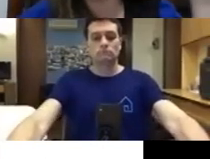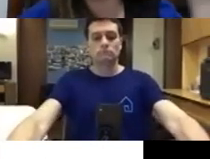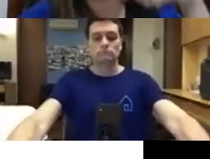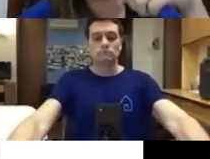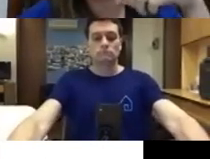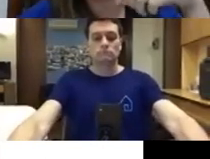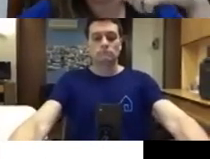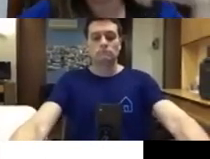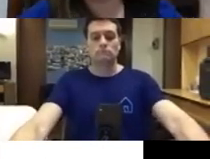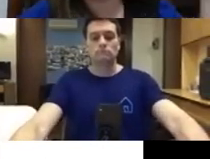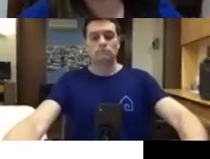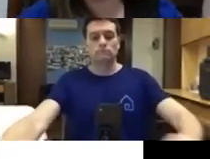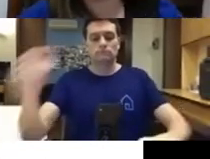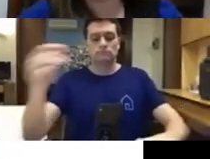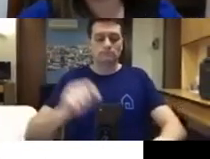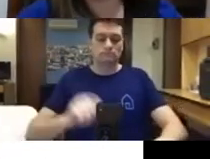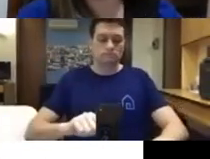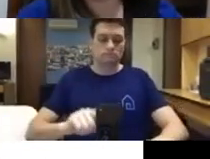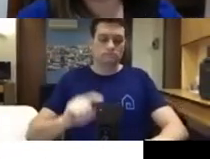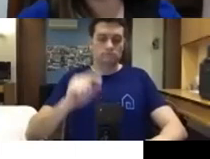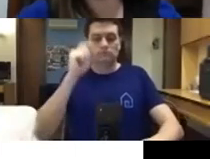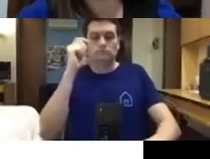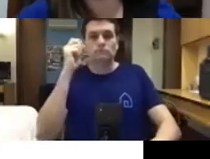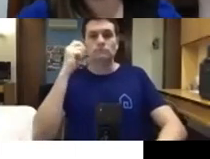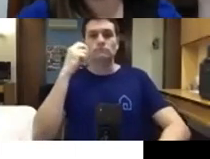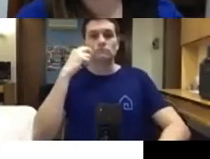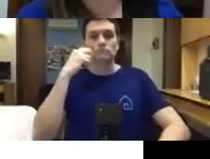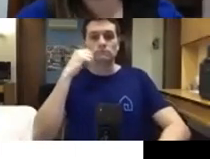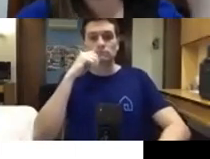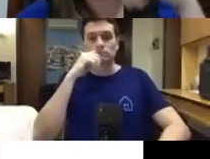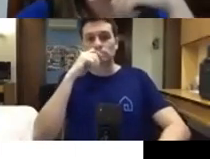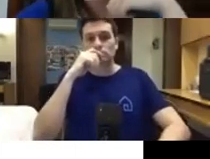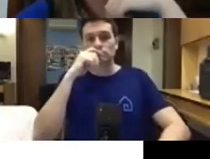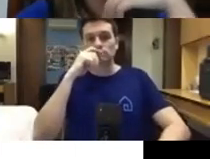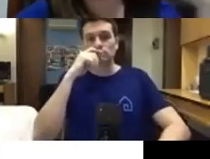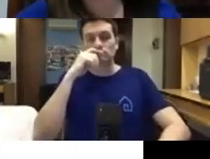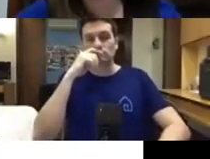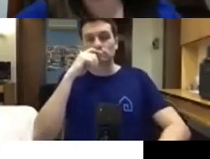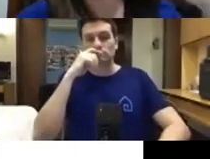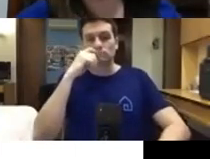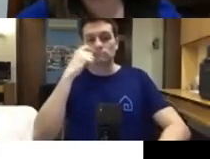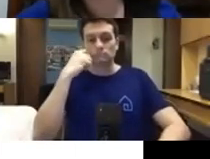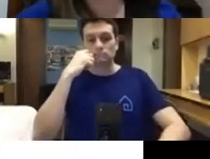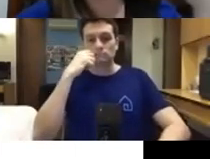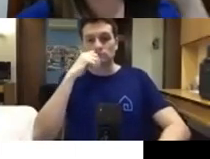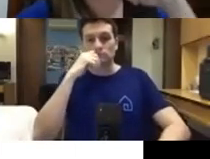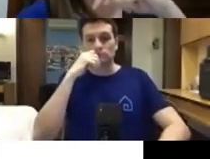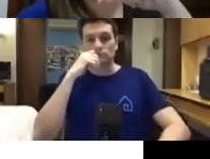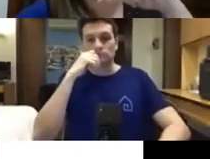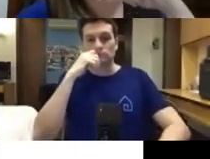laje. E nós vamos ter a exposição da armadura também, eventualmente, né? E essa armadura de aço